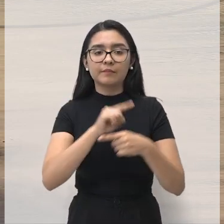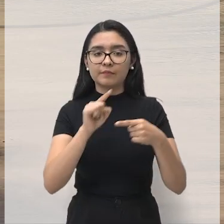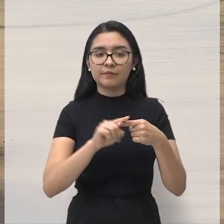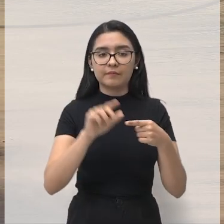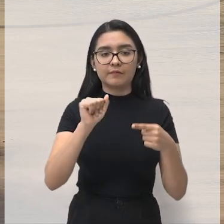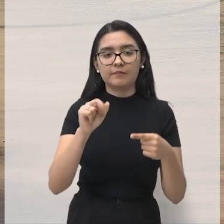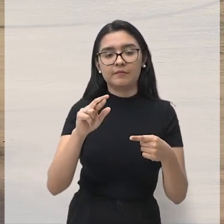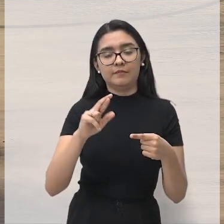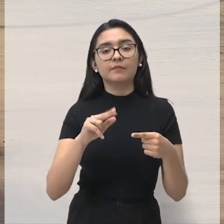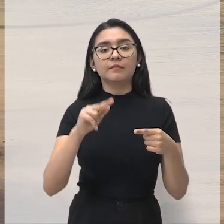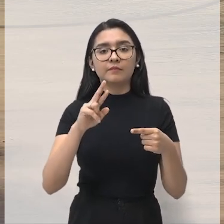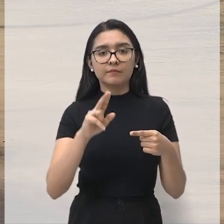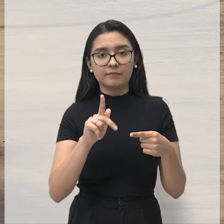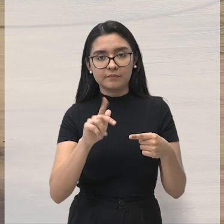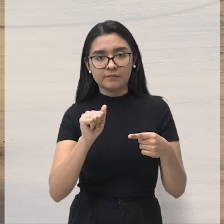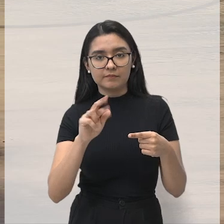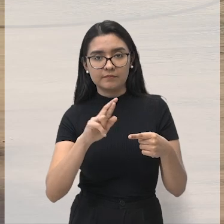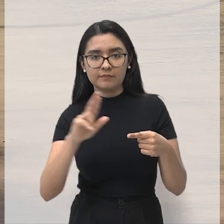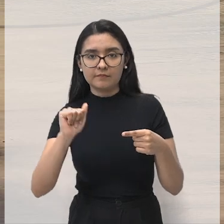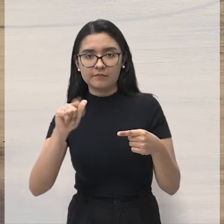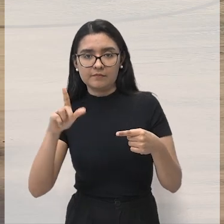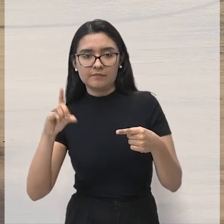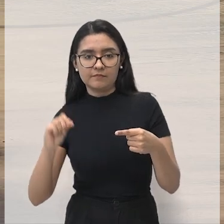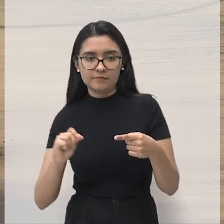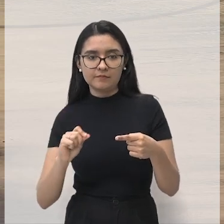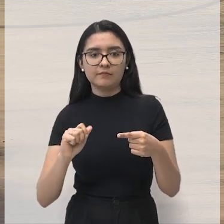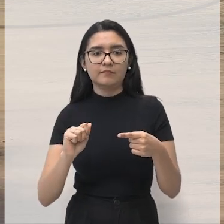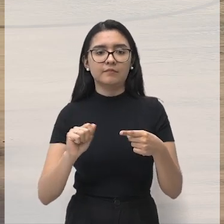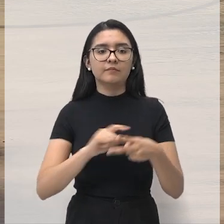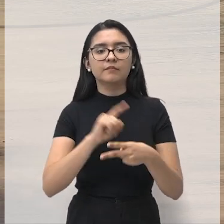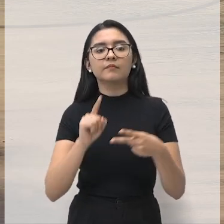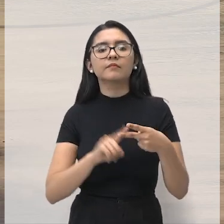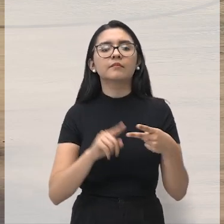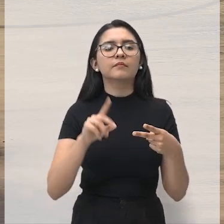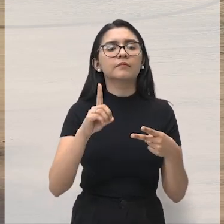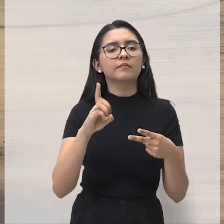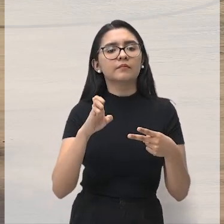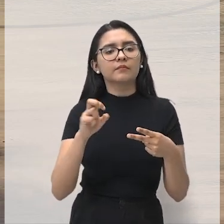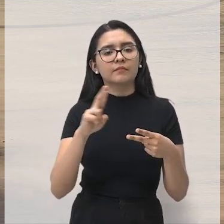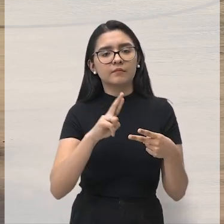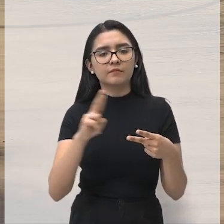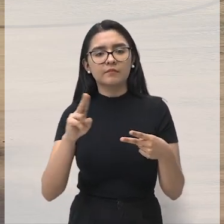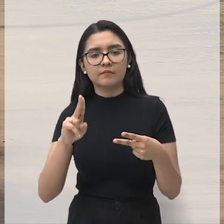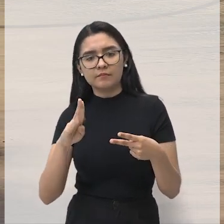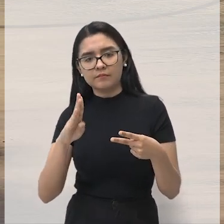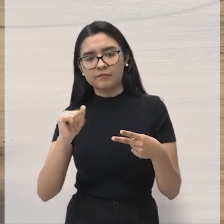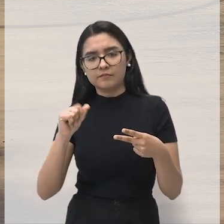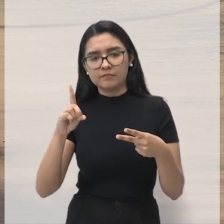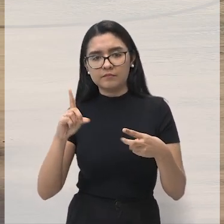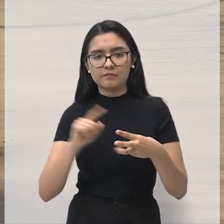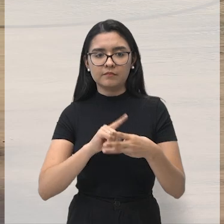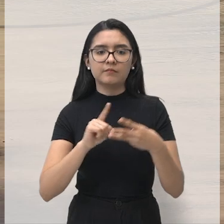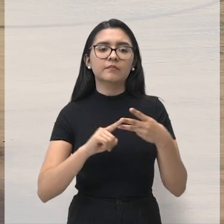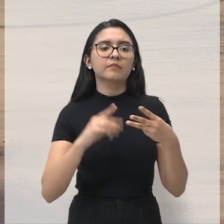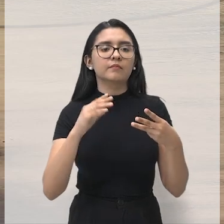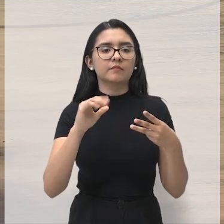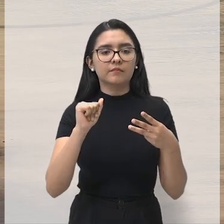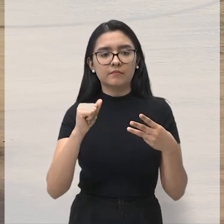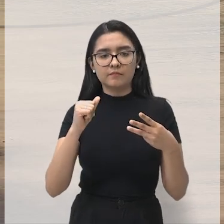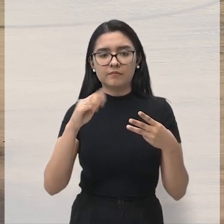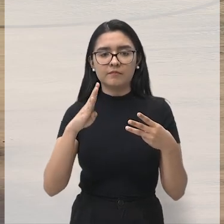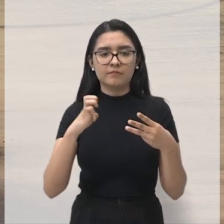agarrada, derrubada, cabeçada e lambuzada. Elas se referem ao que mesmo, hein?